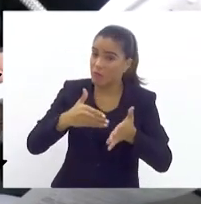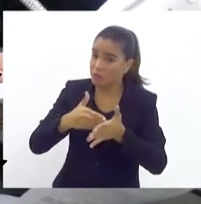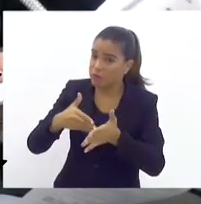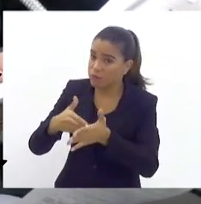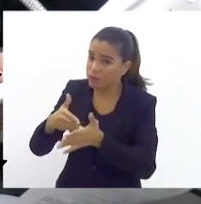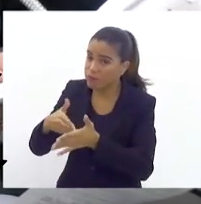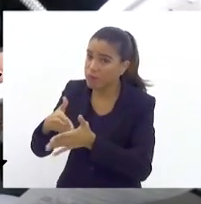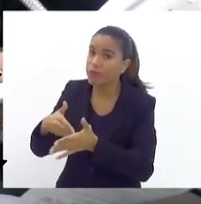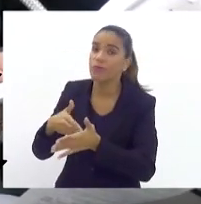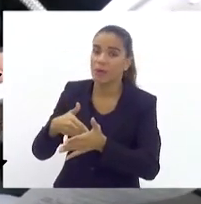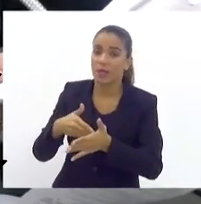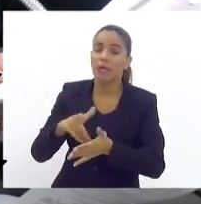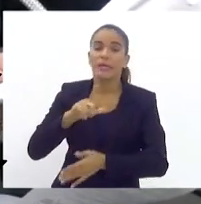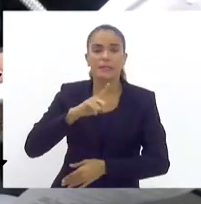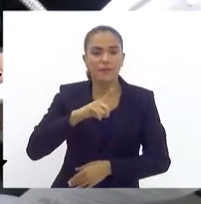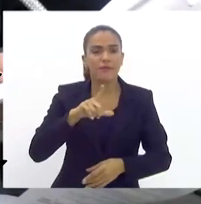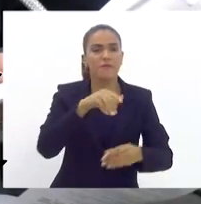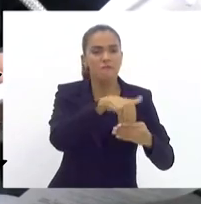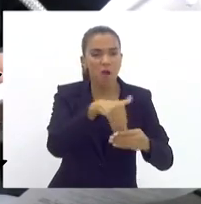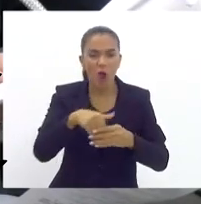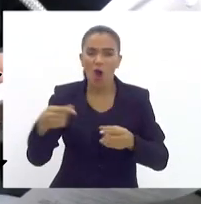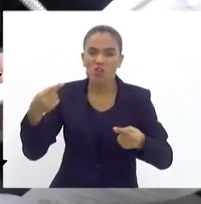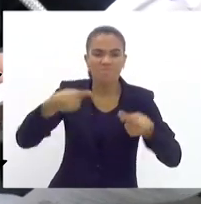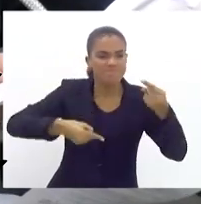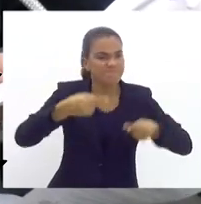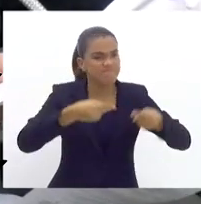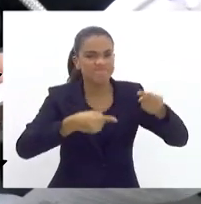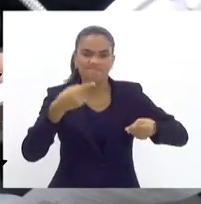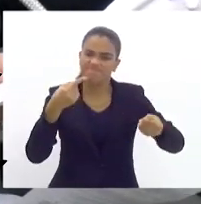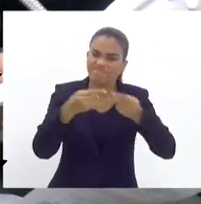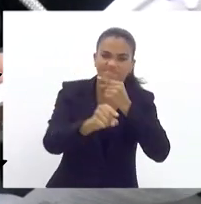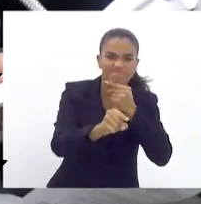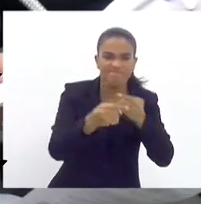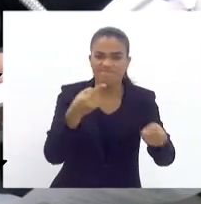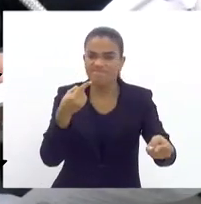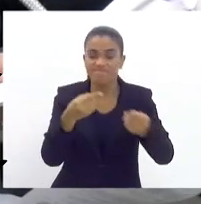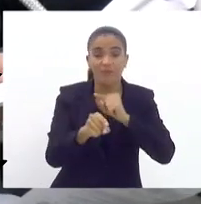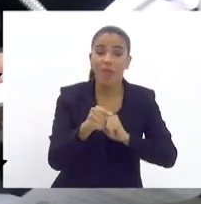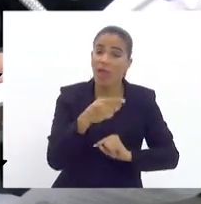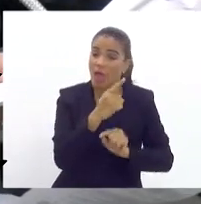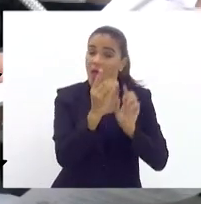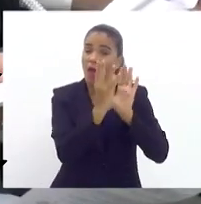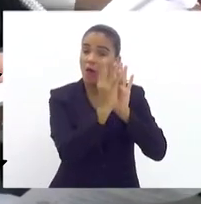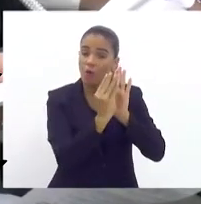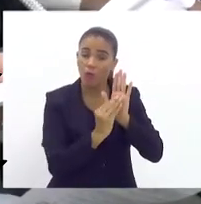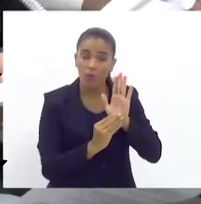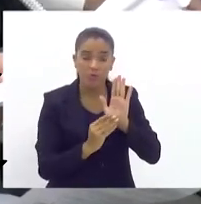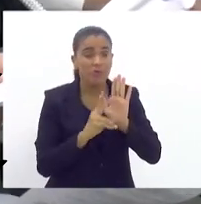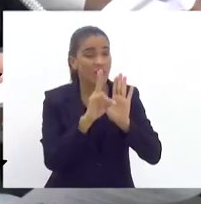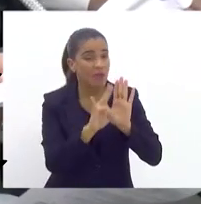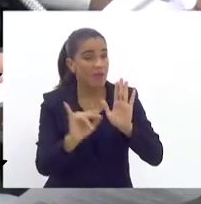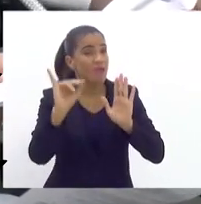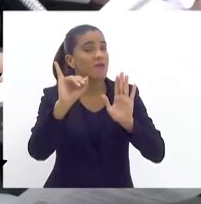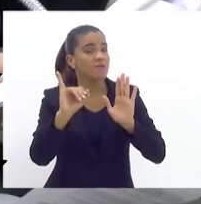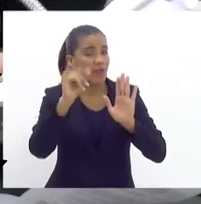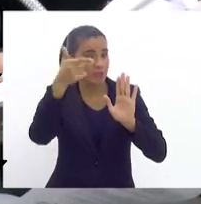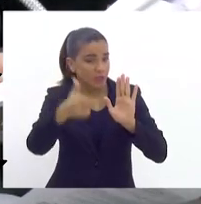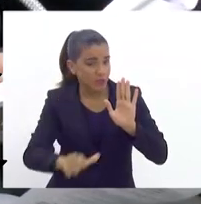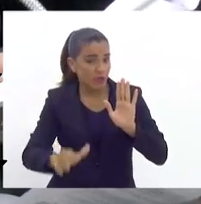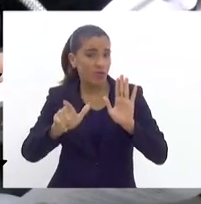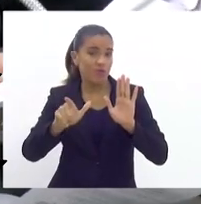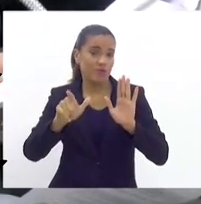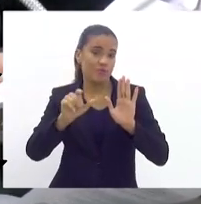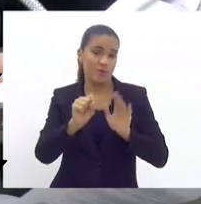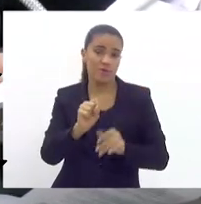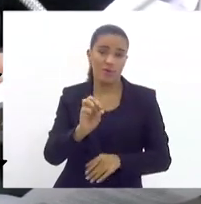nesse processo, houve votos divergentes nesse processo. É uma matéria que ainda vai ser enfrentada novamente pelo